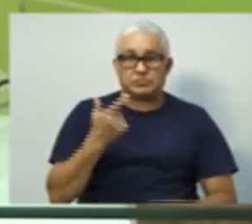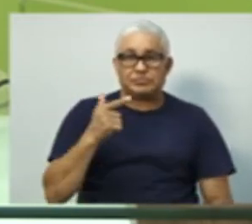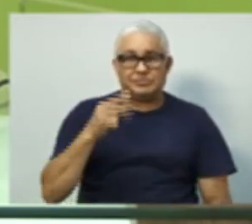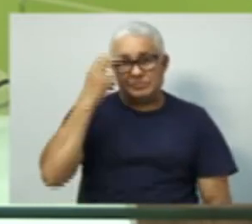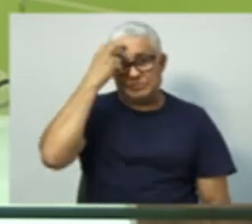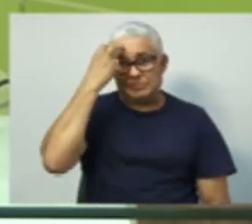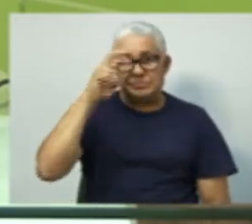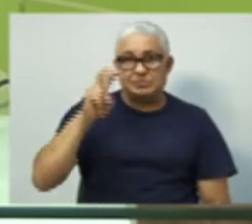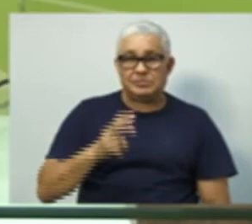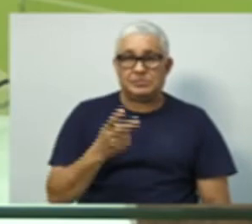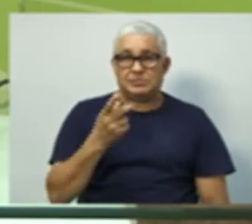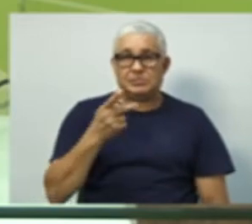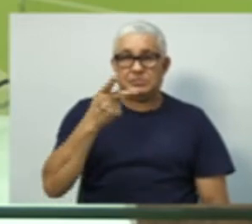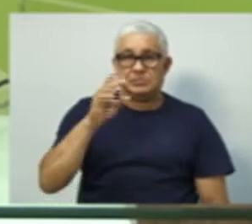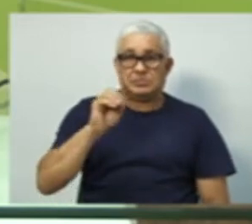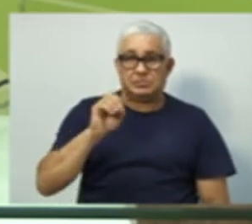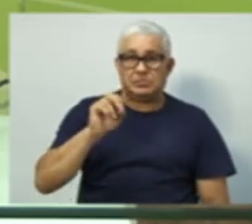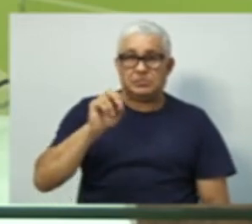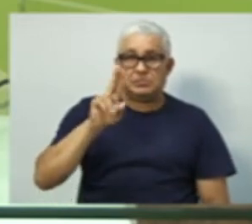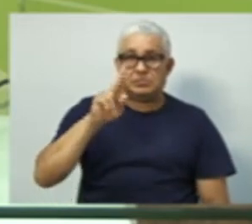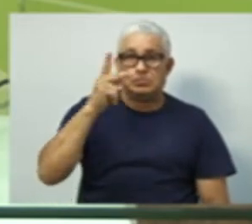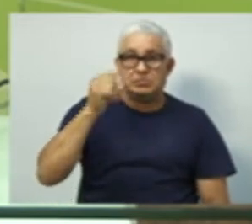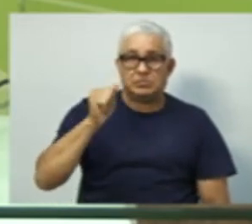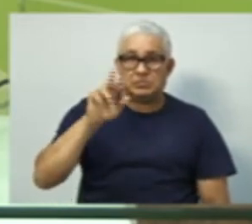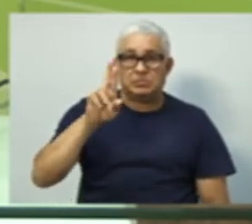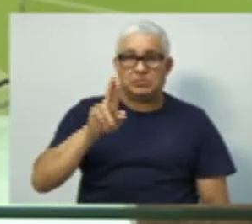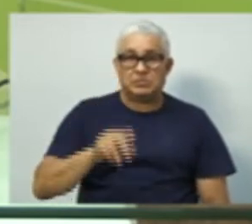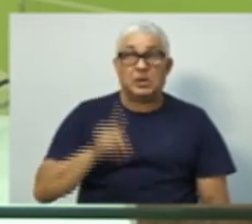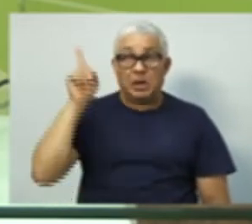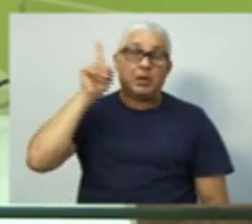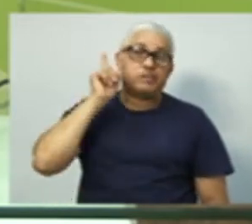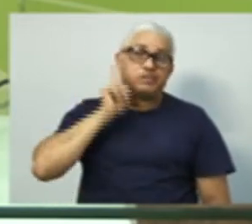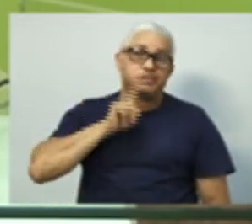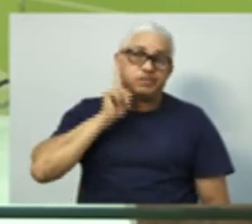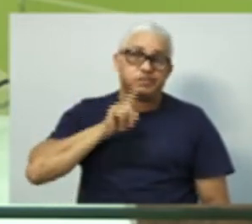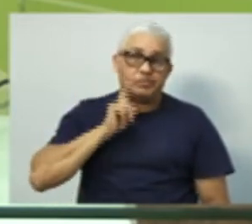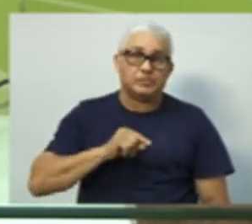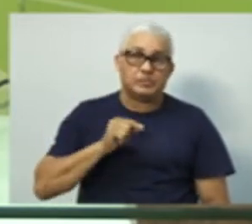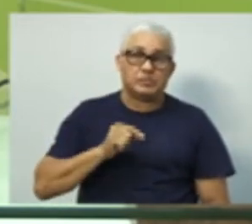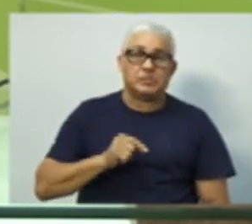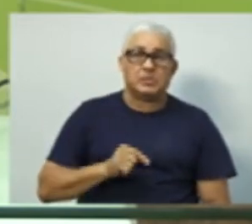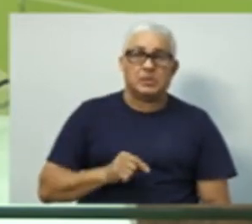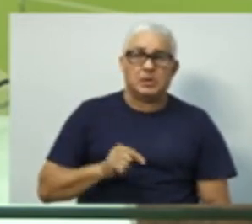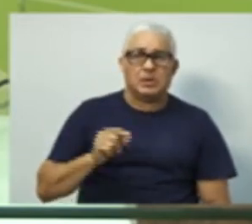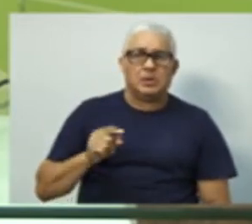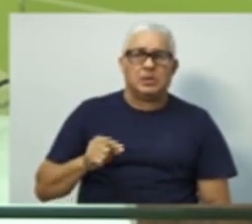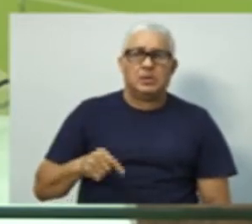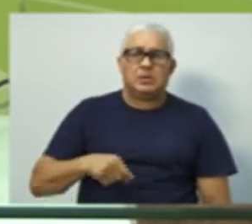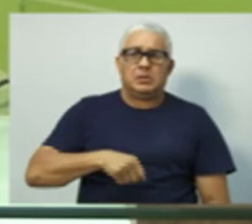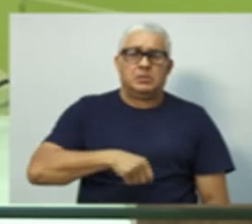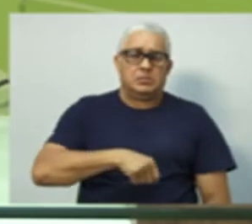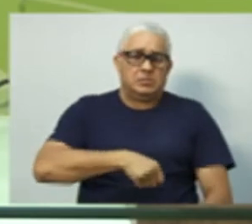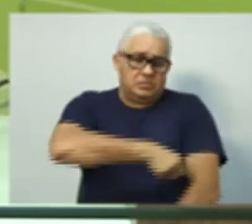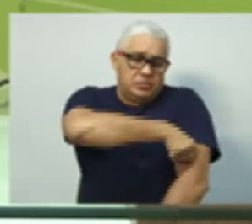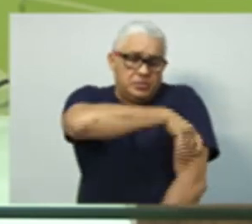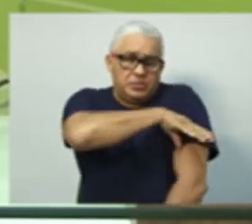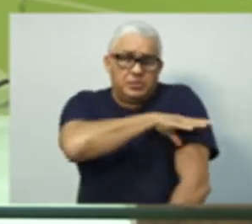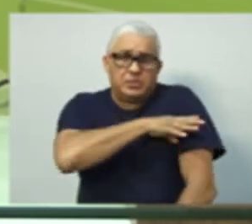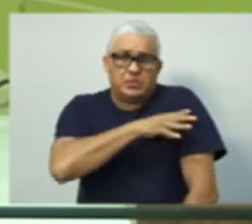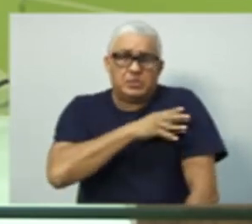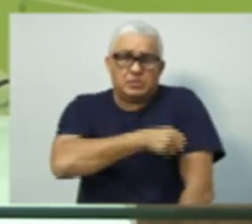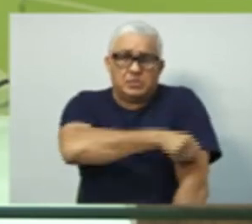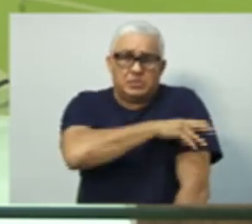né, que estão embutidas, em que não se pode fantasiar só com o primeiro momento. O veículo, bem citado, né, pelo professor,